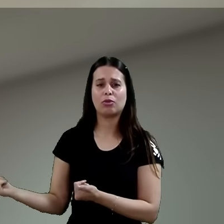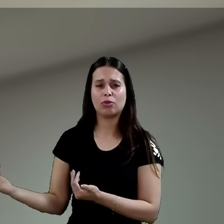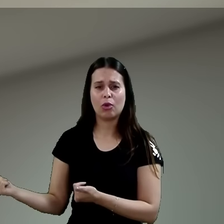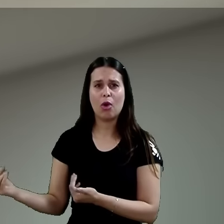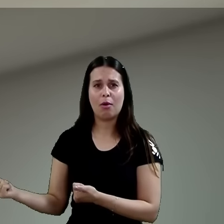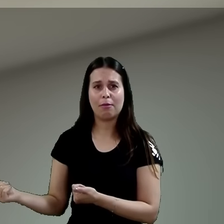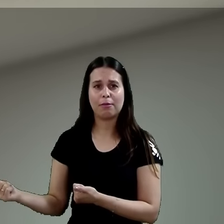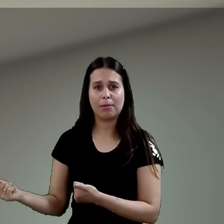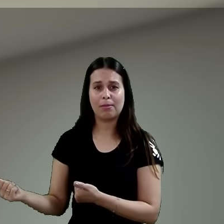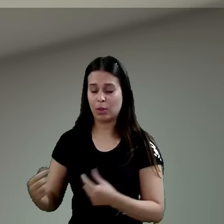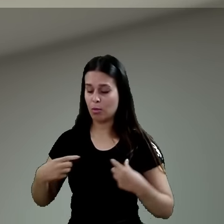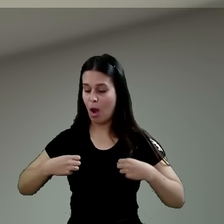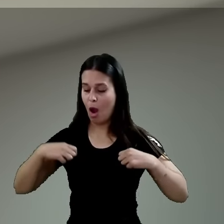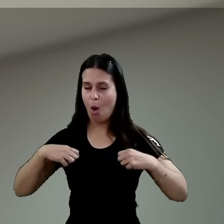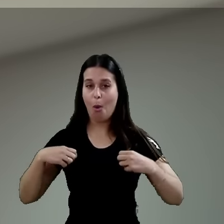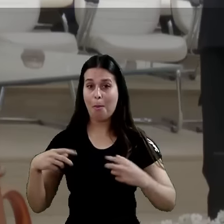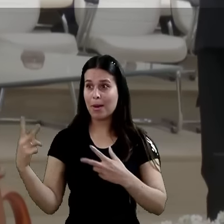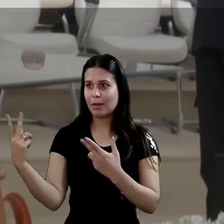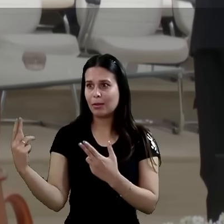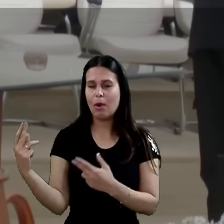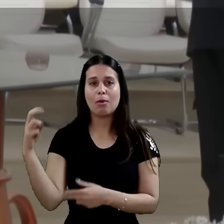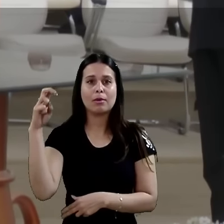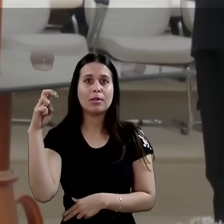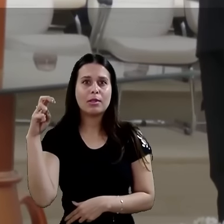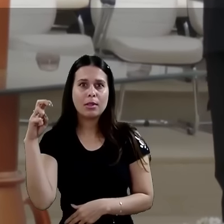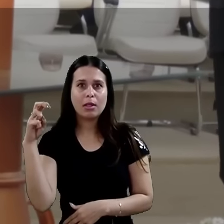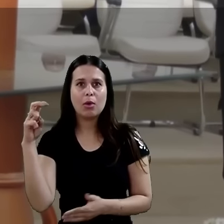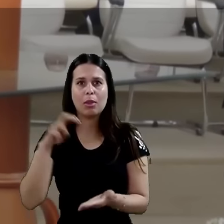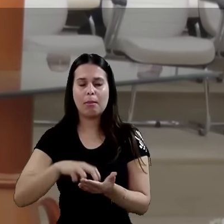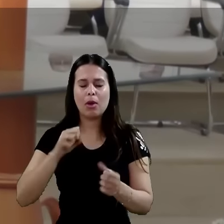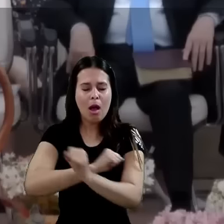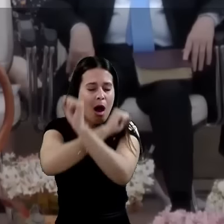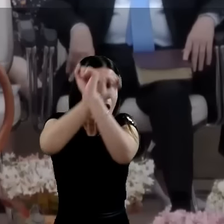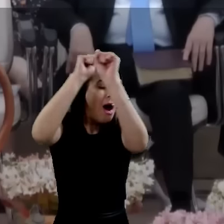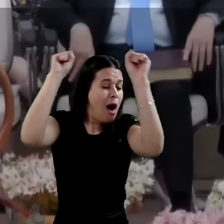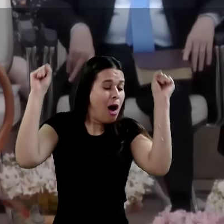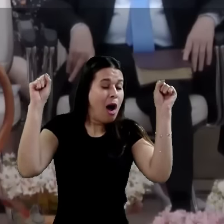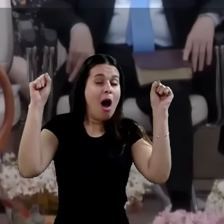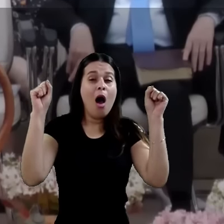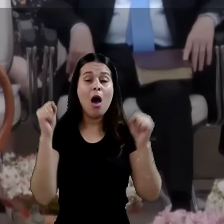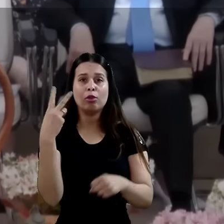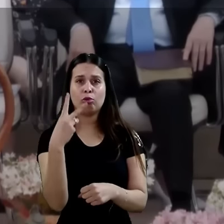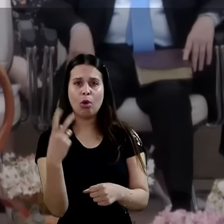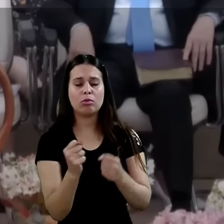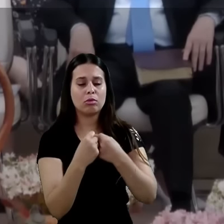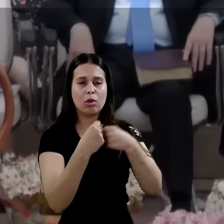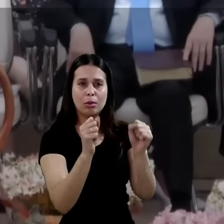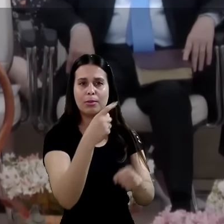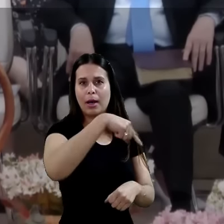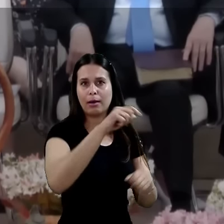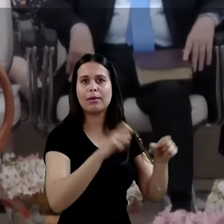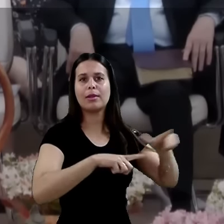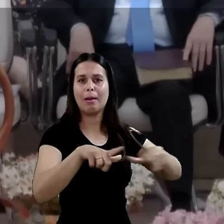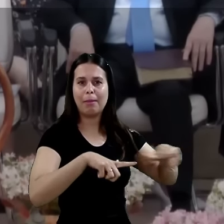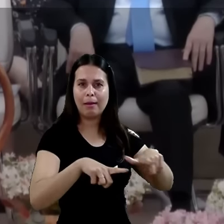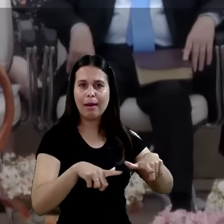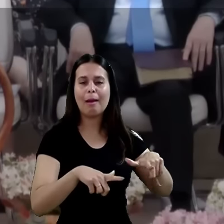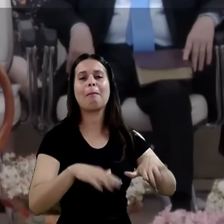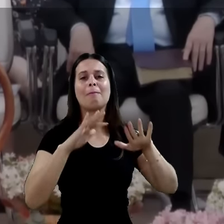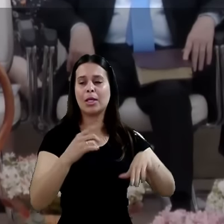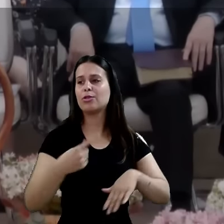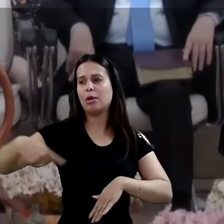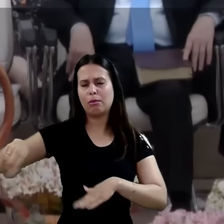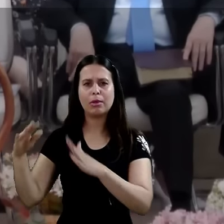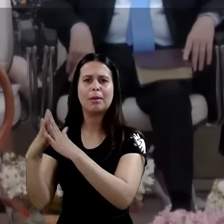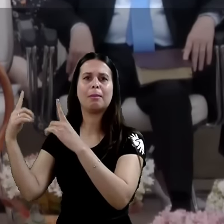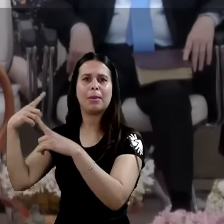igreja com a mesma roupa que levantei 5 da manhã para trabalhar peguei dois ônibus para ir dois ônibus para voltar mas eu entrava na igreja eu ensai eu